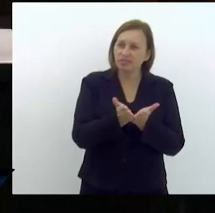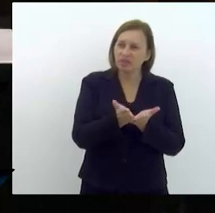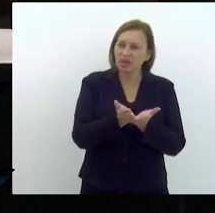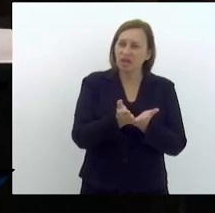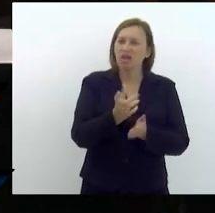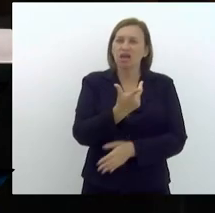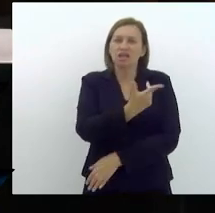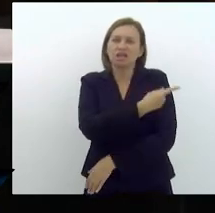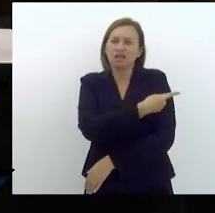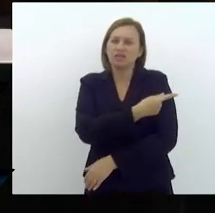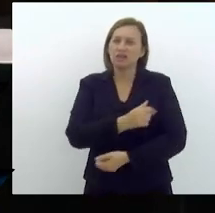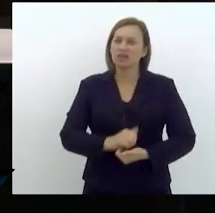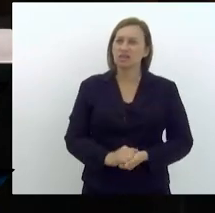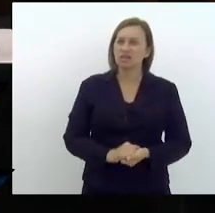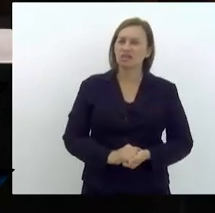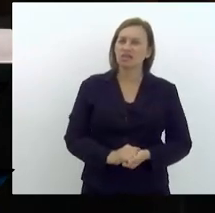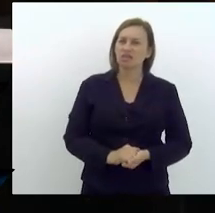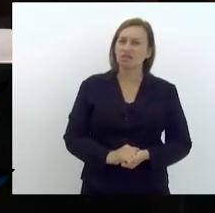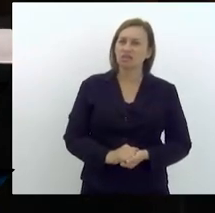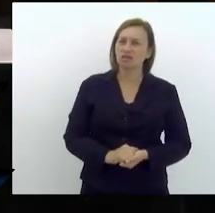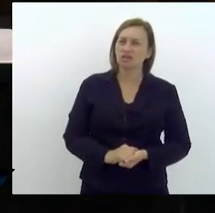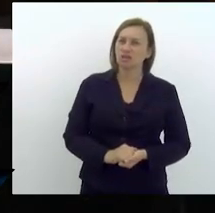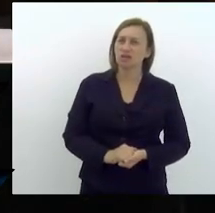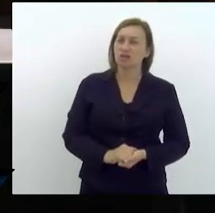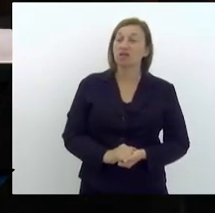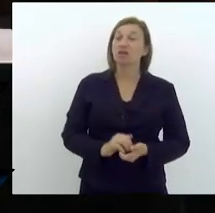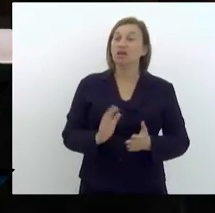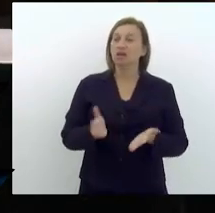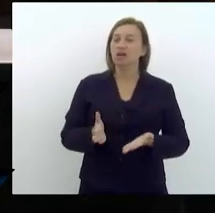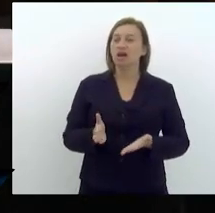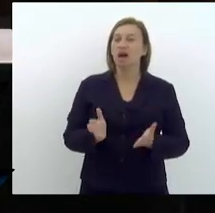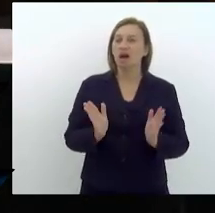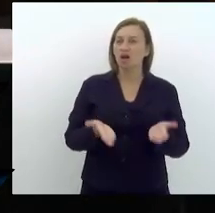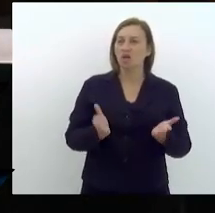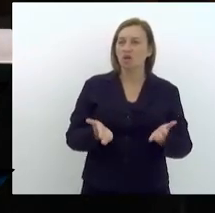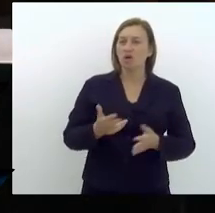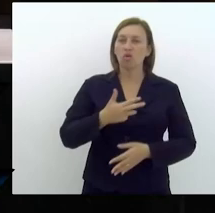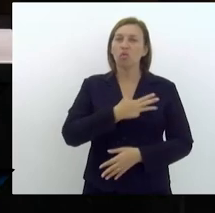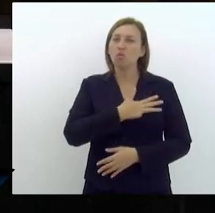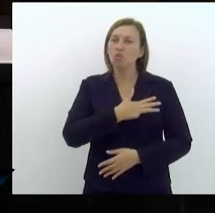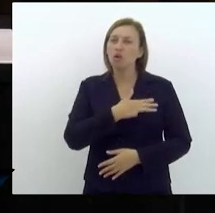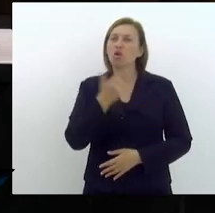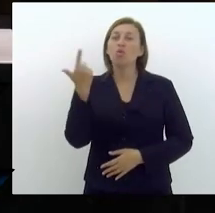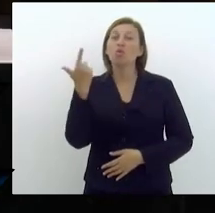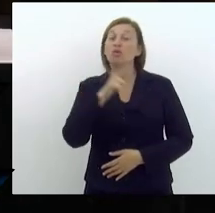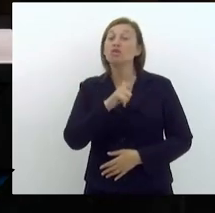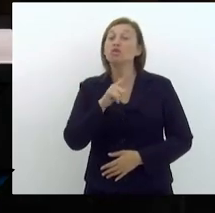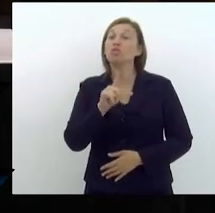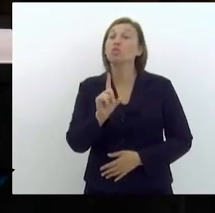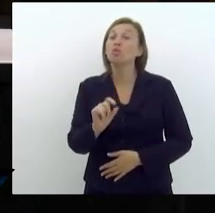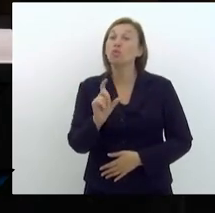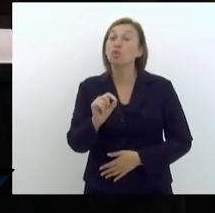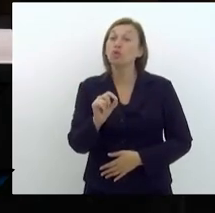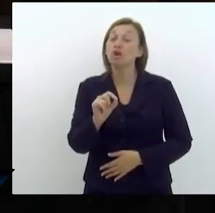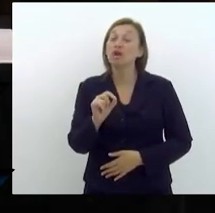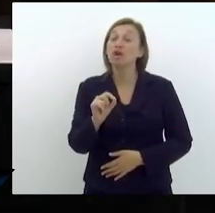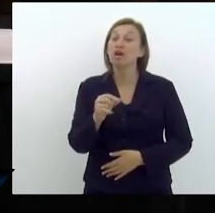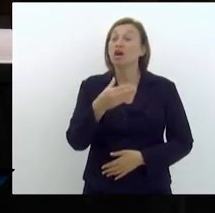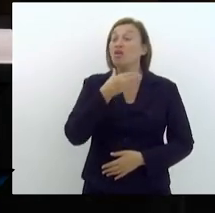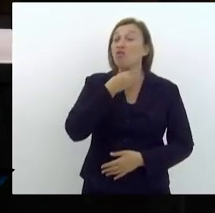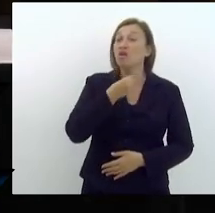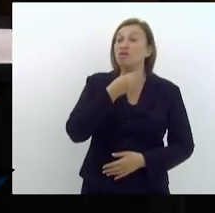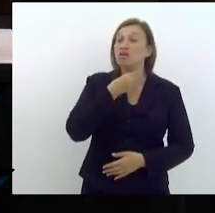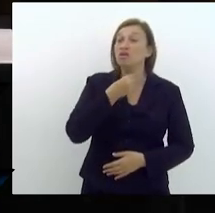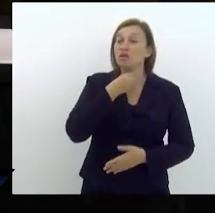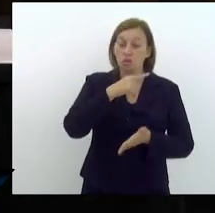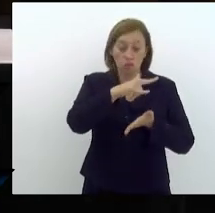o EJA é assim do Lula que é o tal do dias que ele conseguiu falsificar o relatório que ele